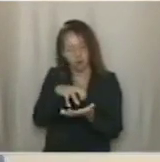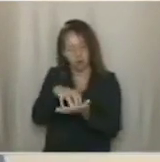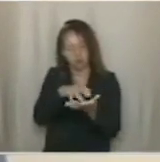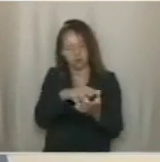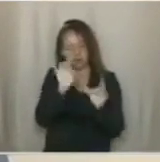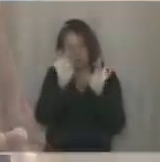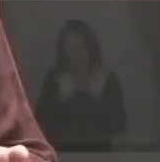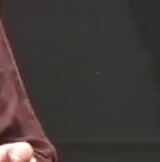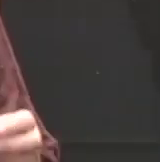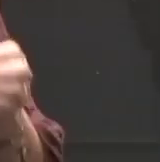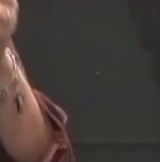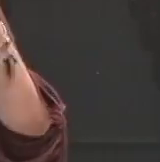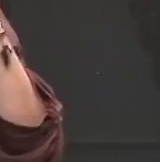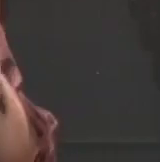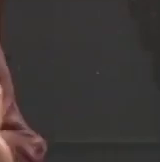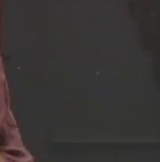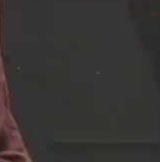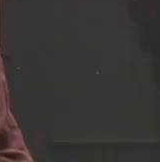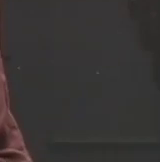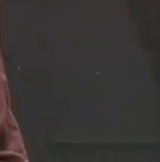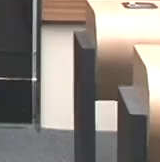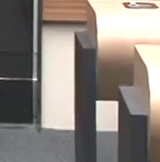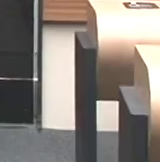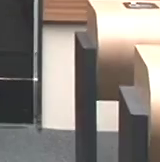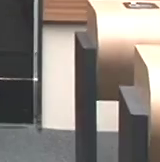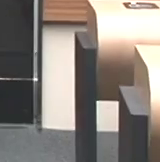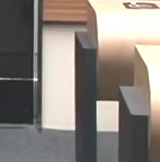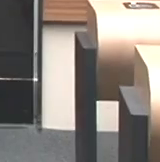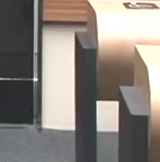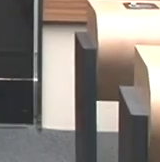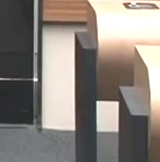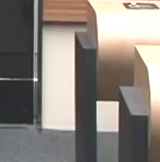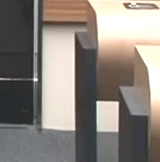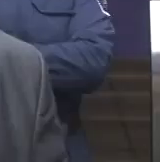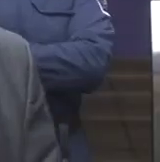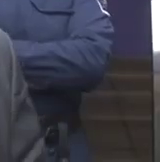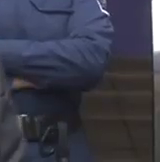aqui no nosso município. A vereadora Cida Pedrosa e os vereadores